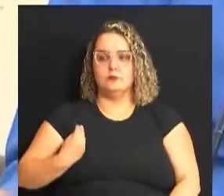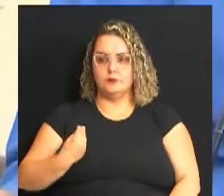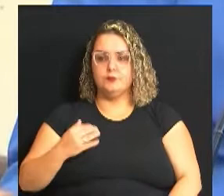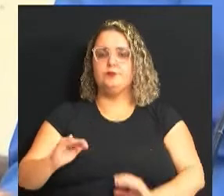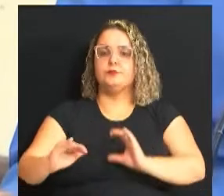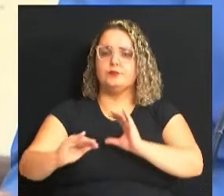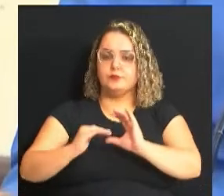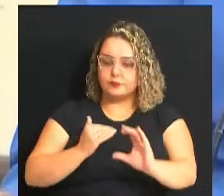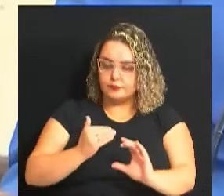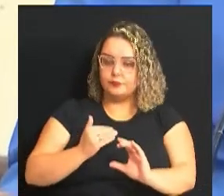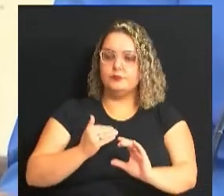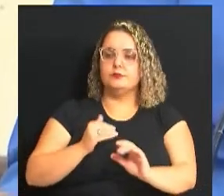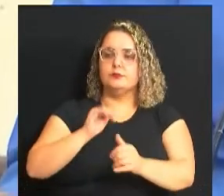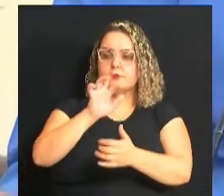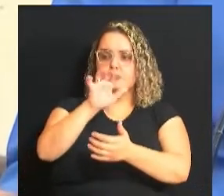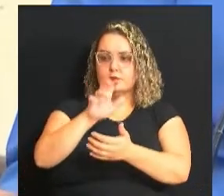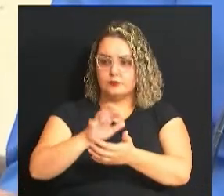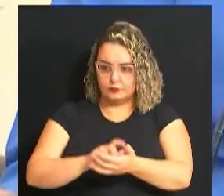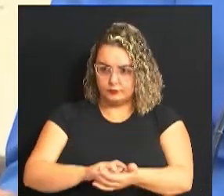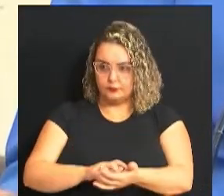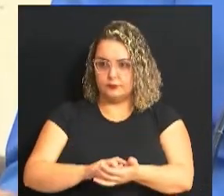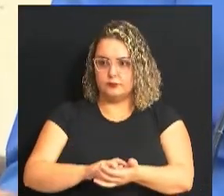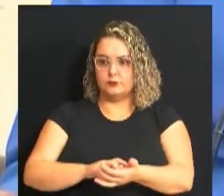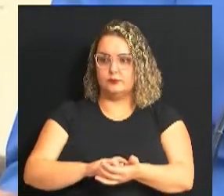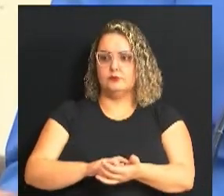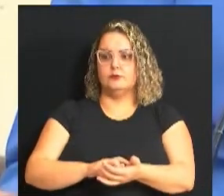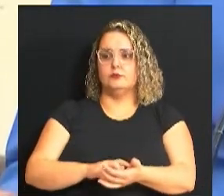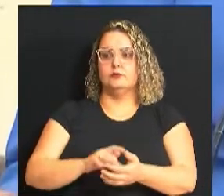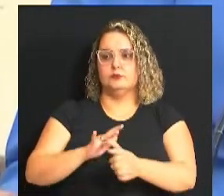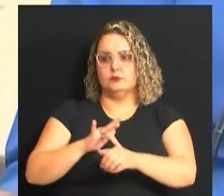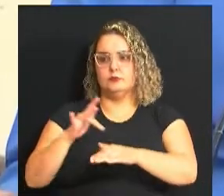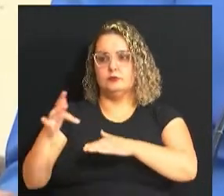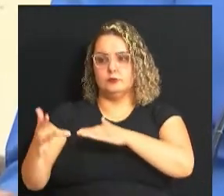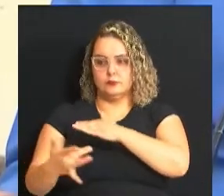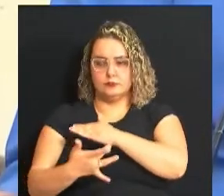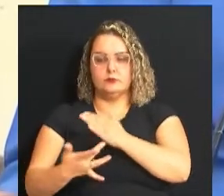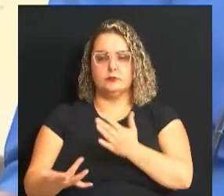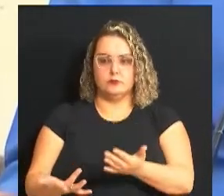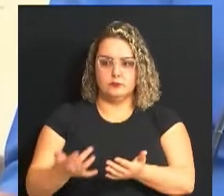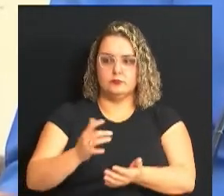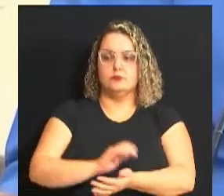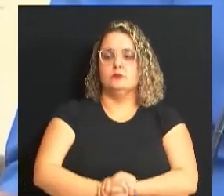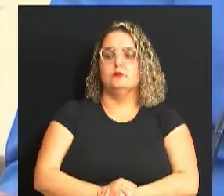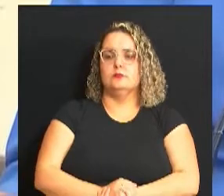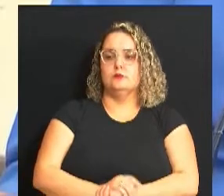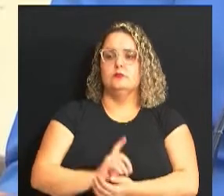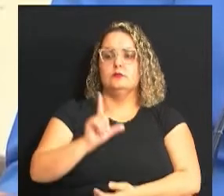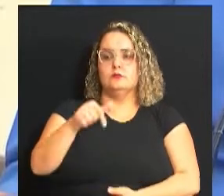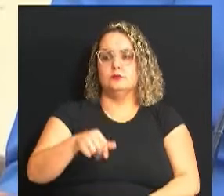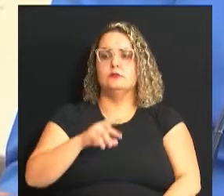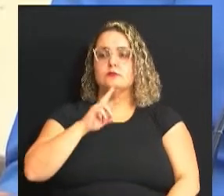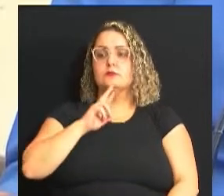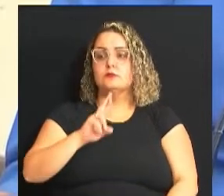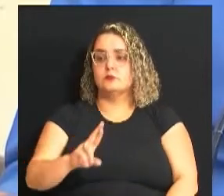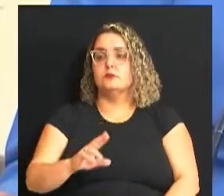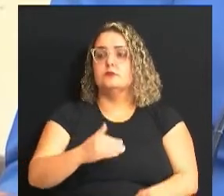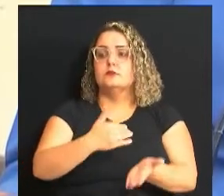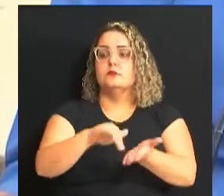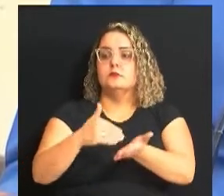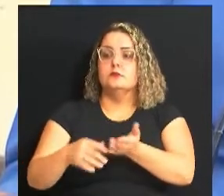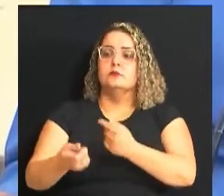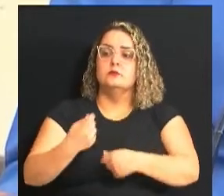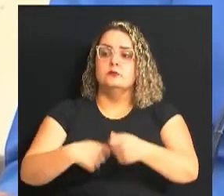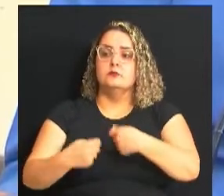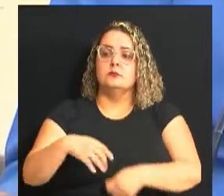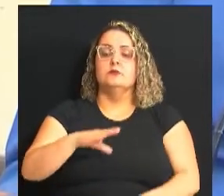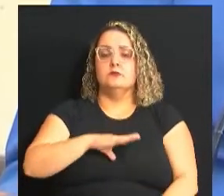mandarem as informações via mídia social, e depois as respostas dos secretários da administração